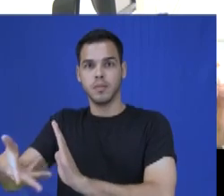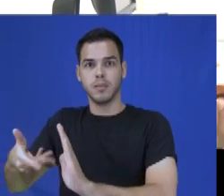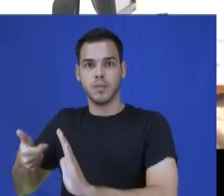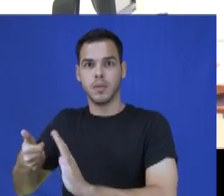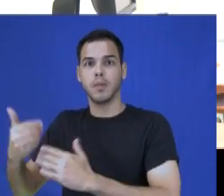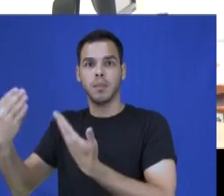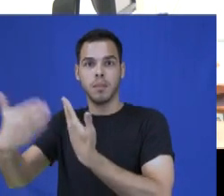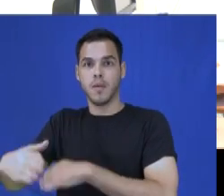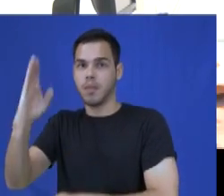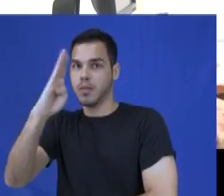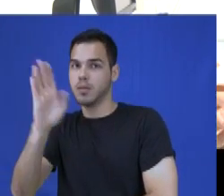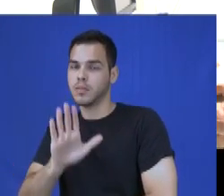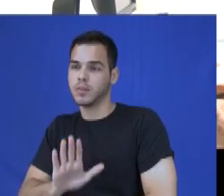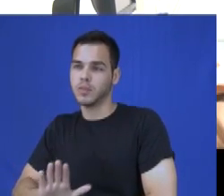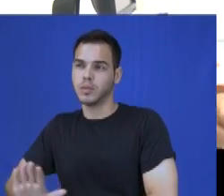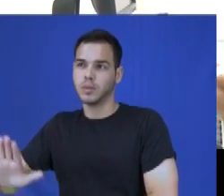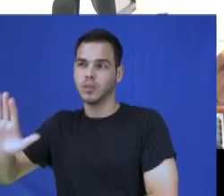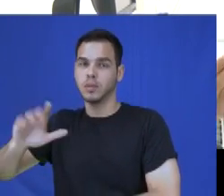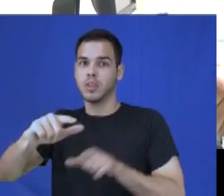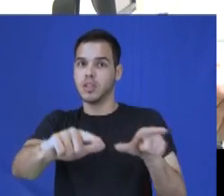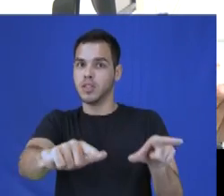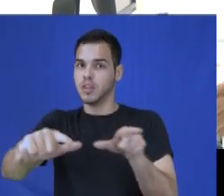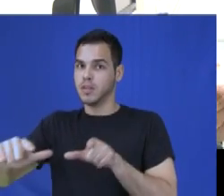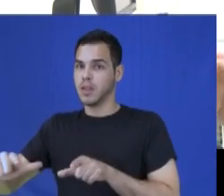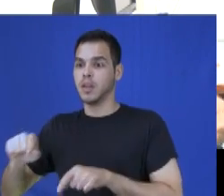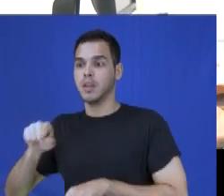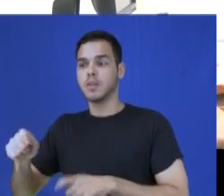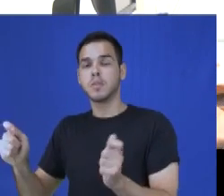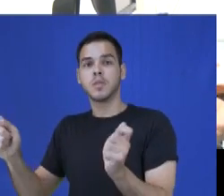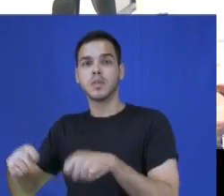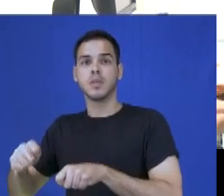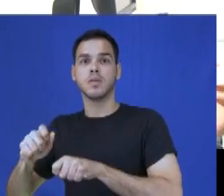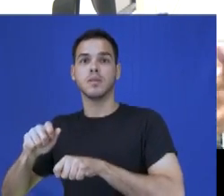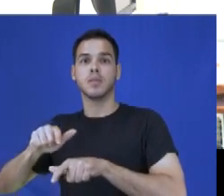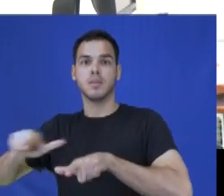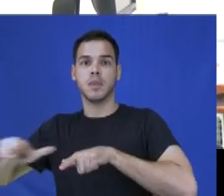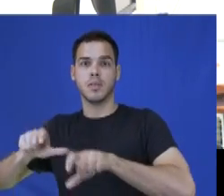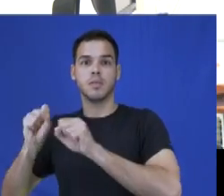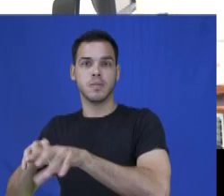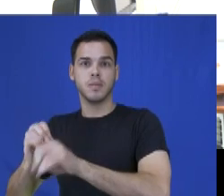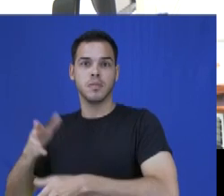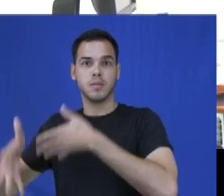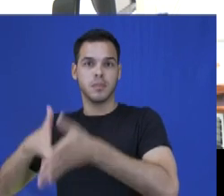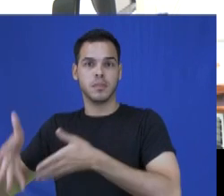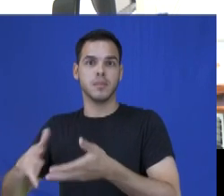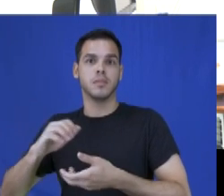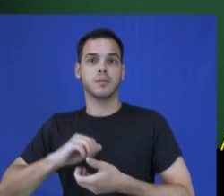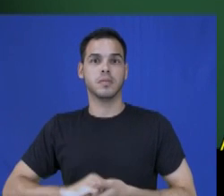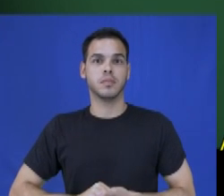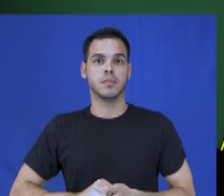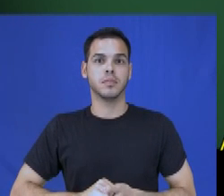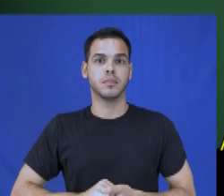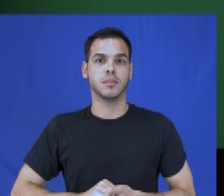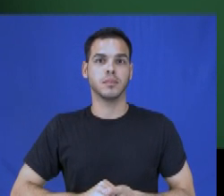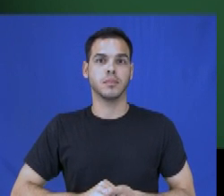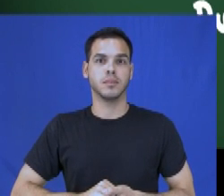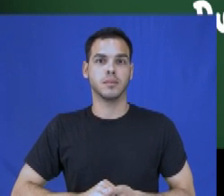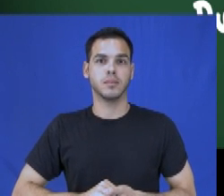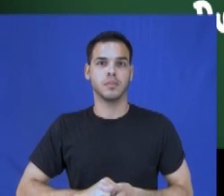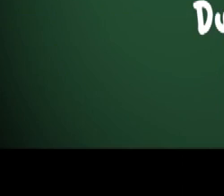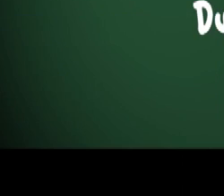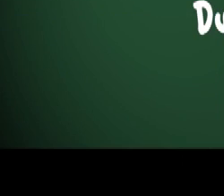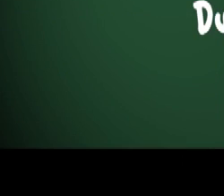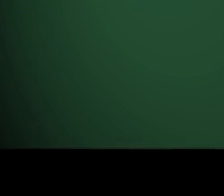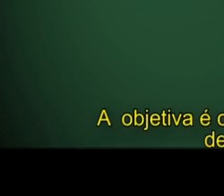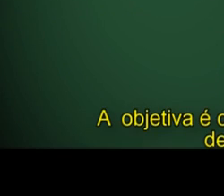que é o exame nacional que os habilitarão a trabalhar com o ensino de língua brasileira de sinais. A prova é realizada anualmente